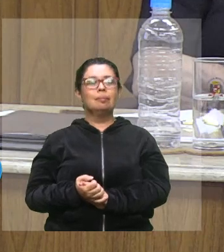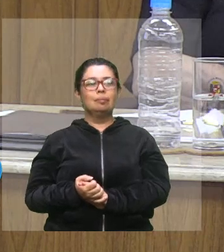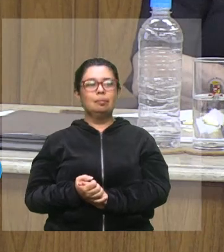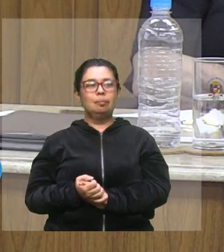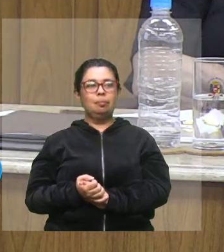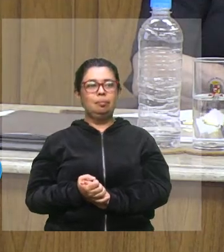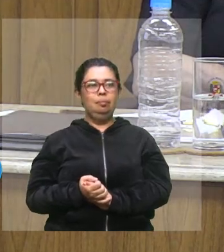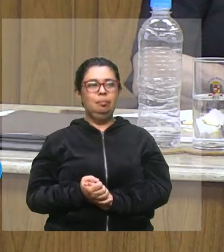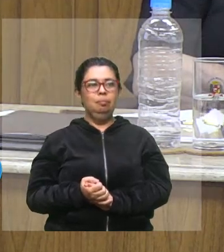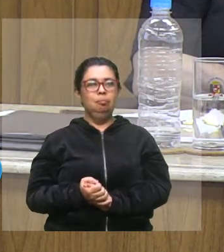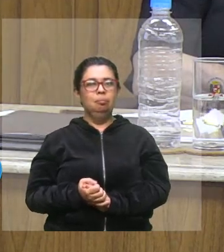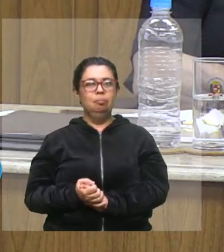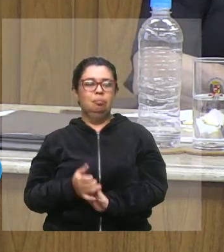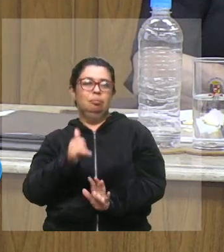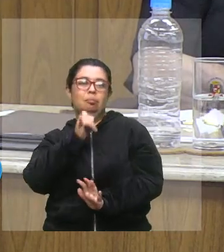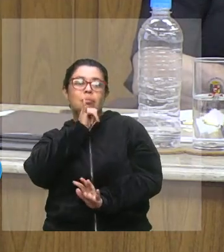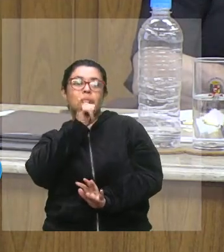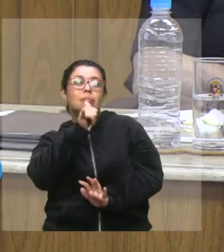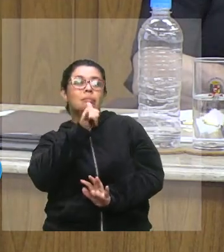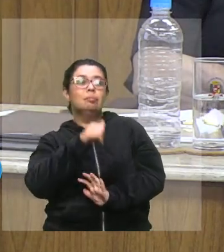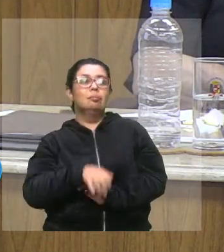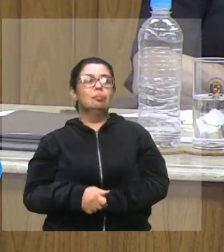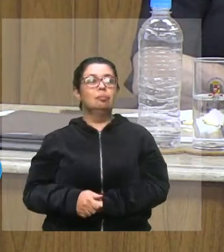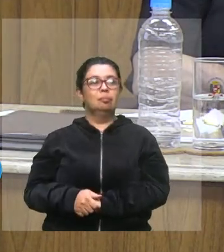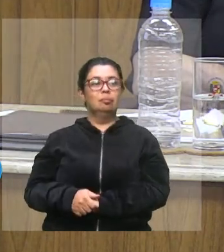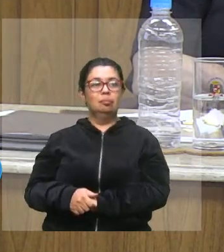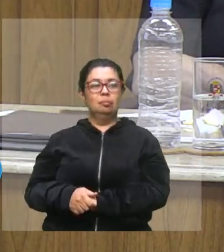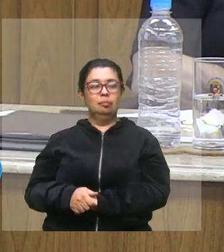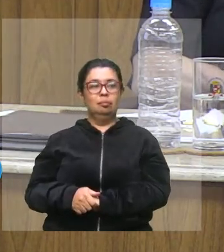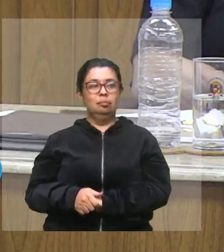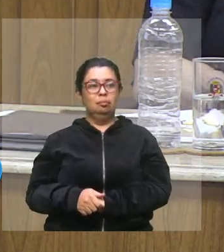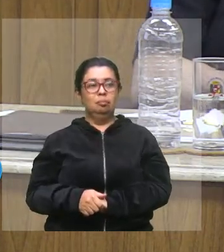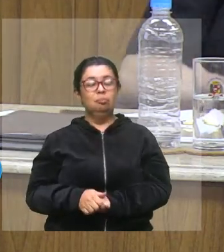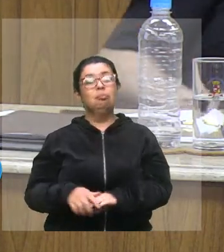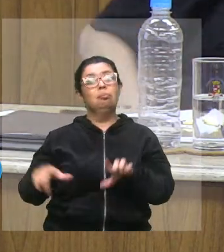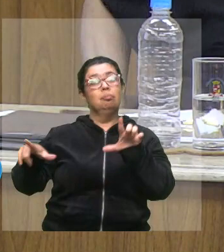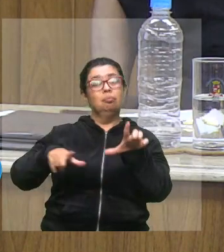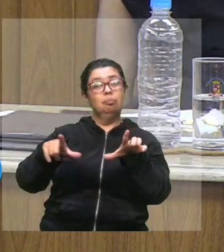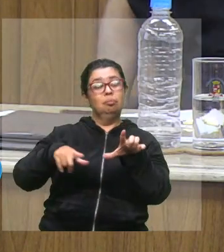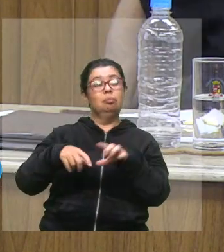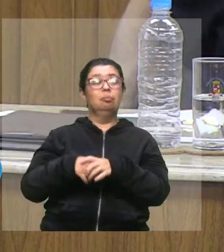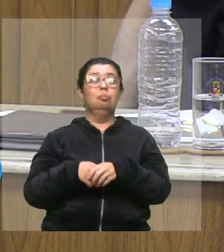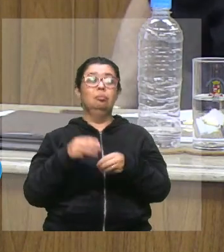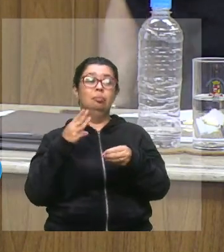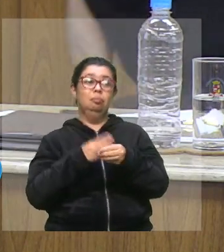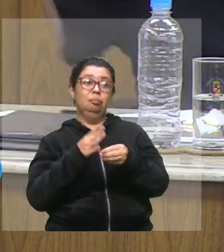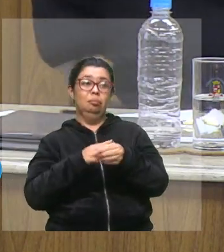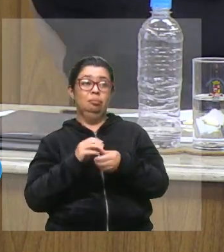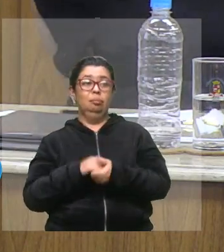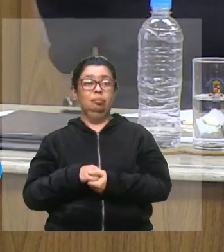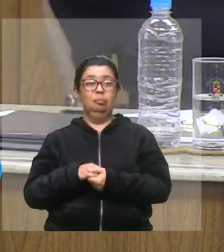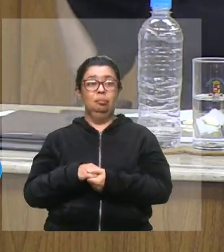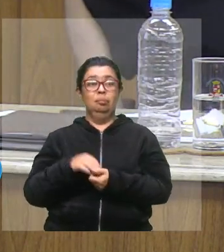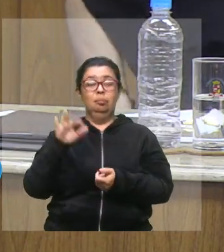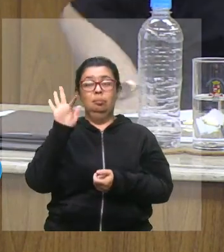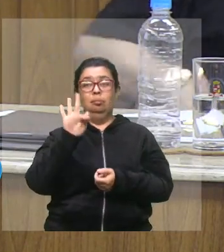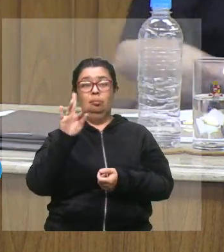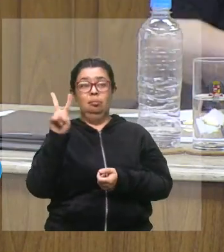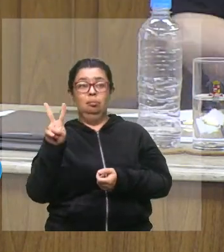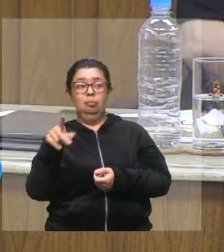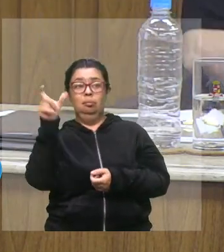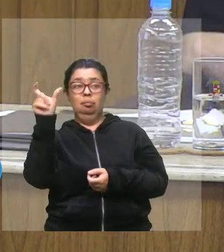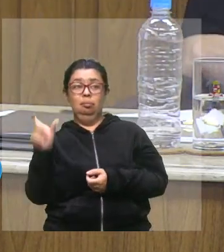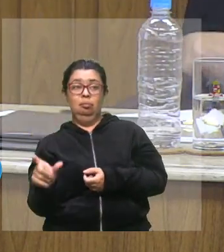um outro modelo de geração de emprego e renda no nosso município. O vereador Fernando disse de pessoas que